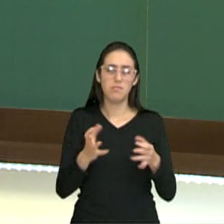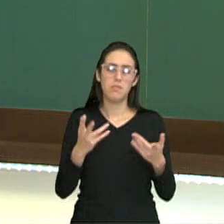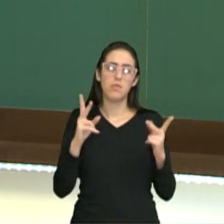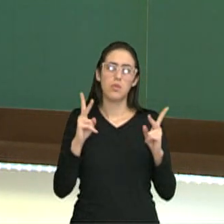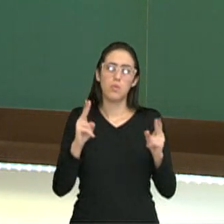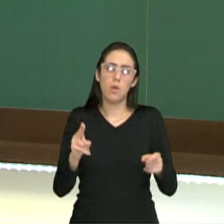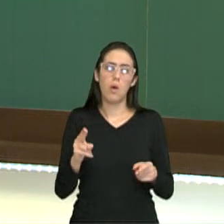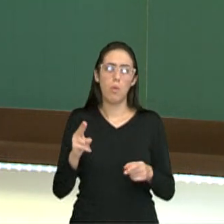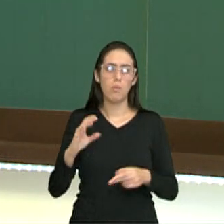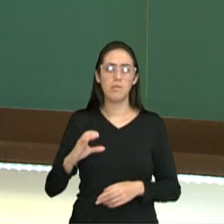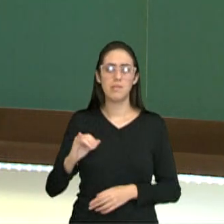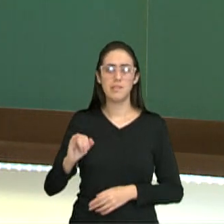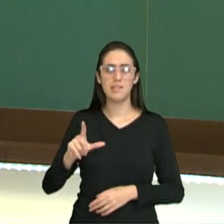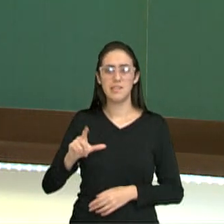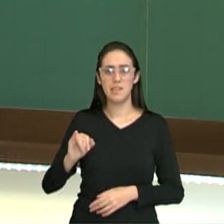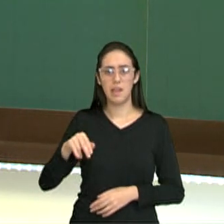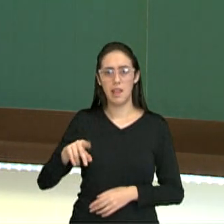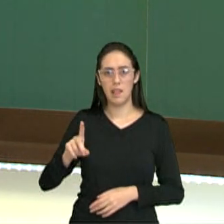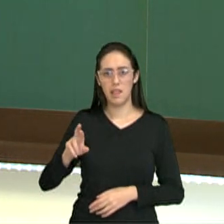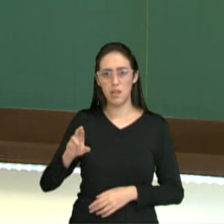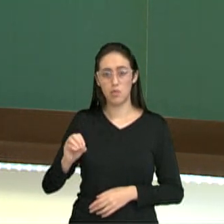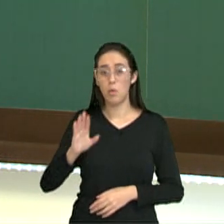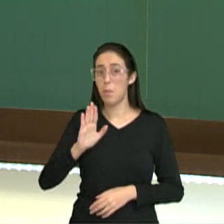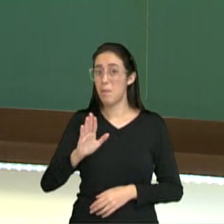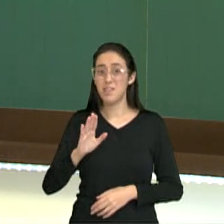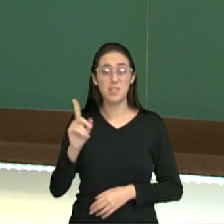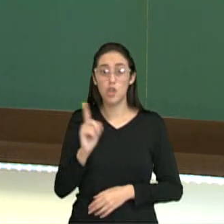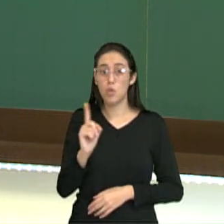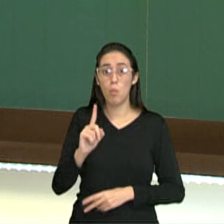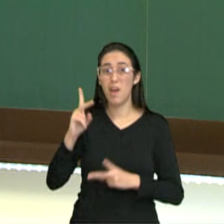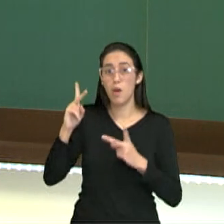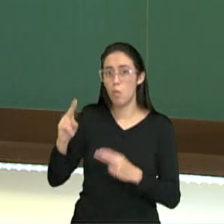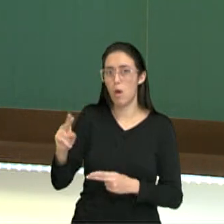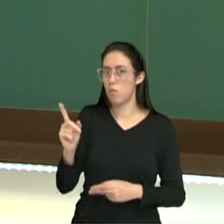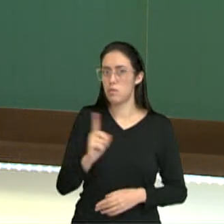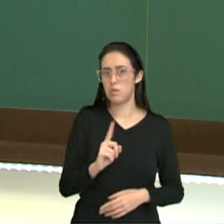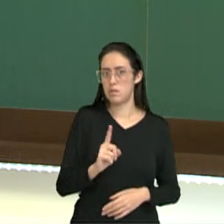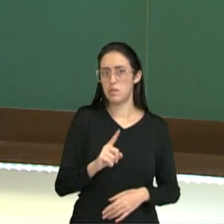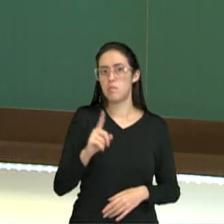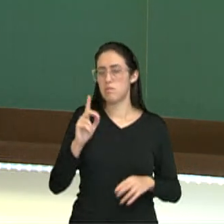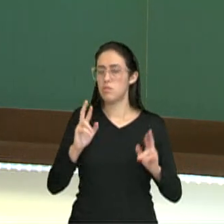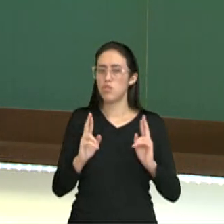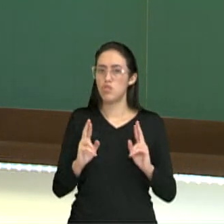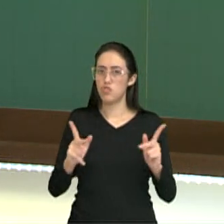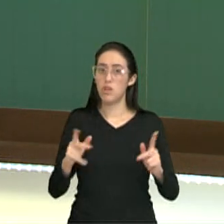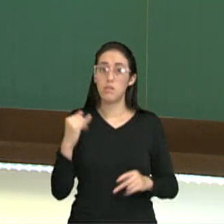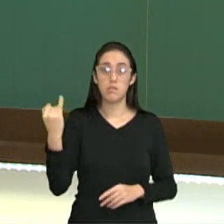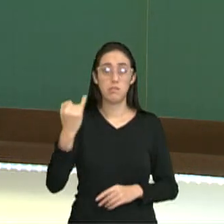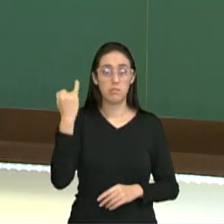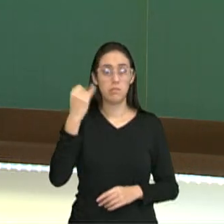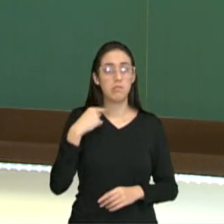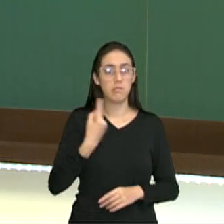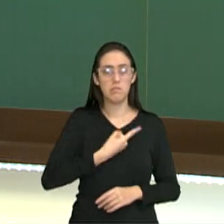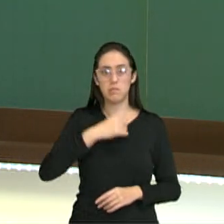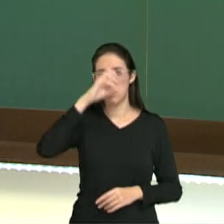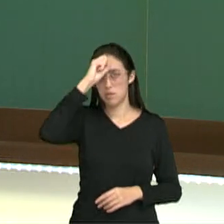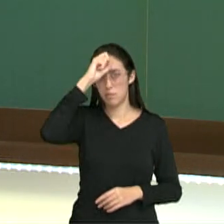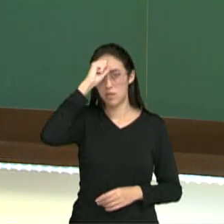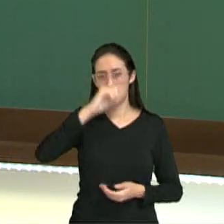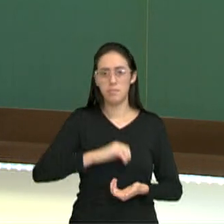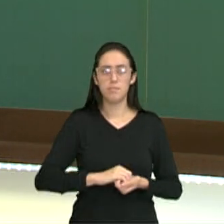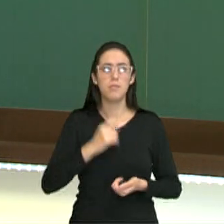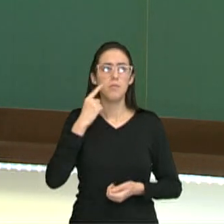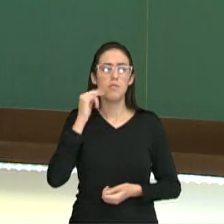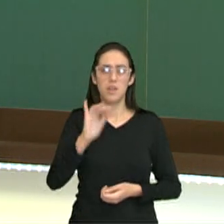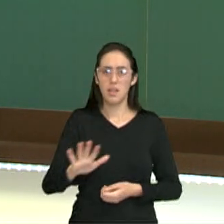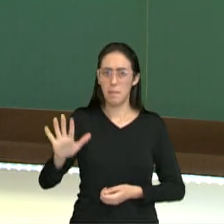do cilindro, elas não são iguais, e no cilindro são iguais. Aí já é uma diferença muito importante que a gente tem. Então vamos aqui ver a figura.